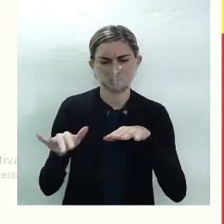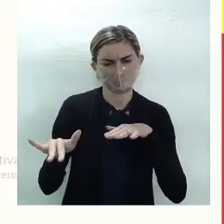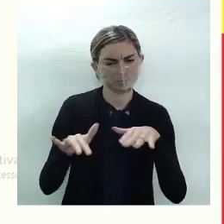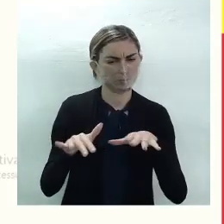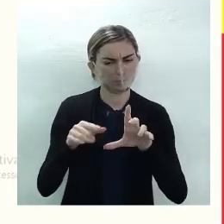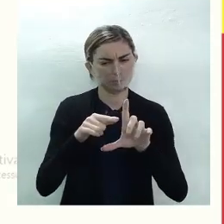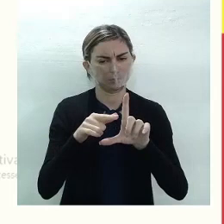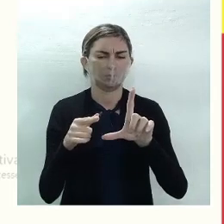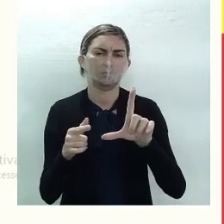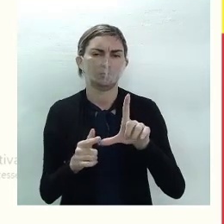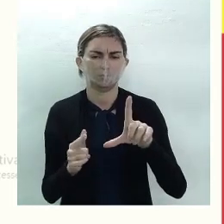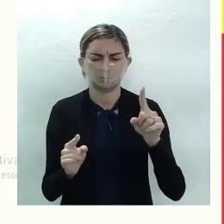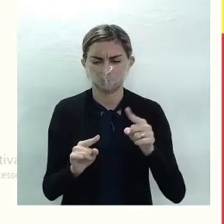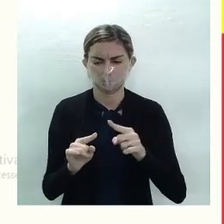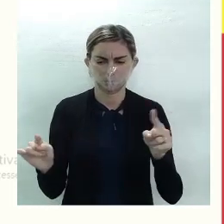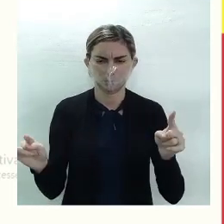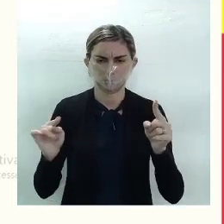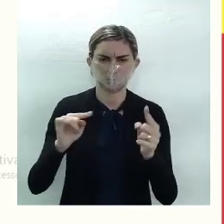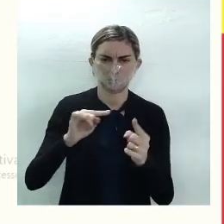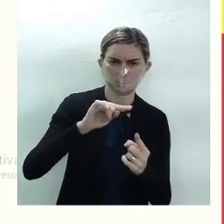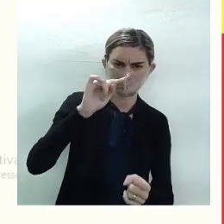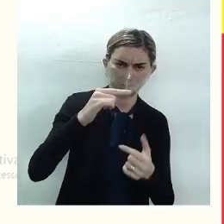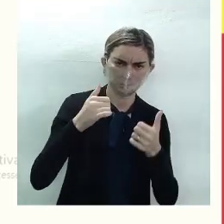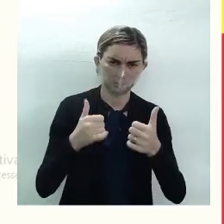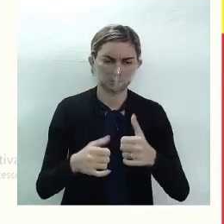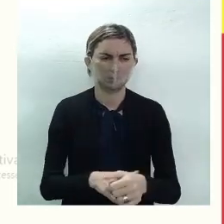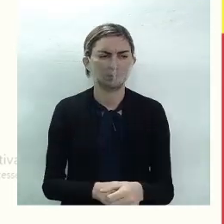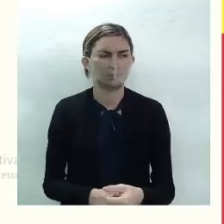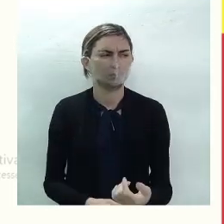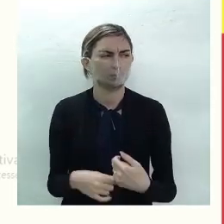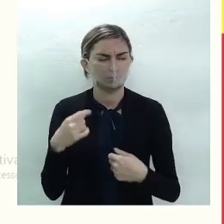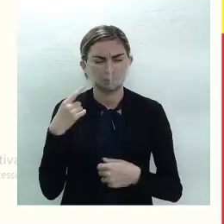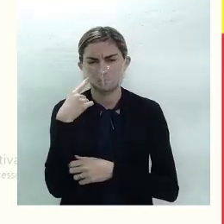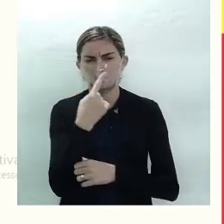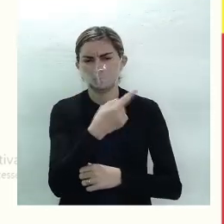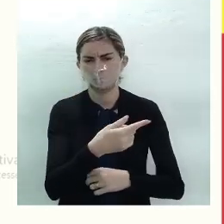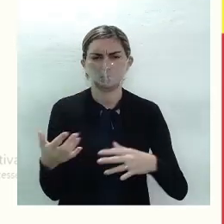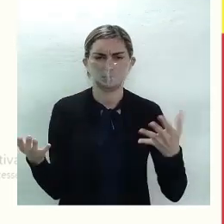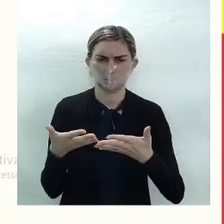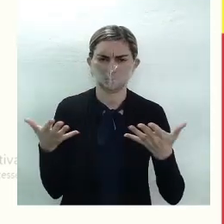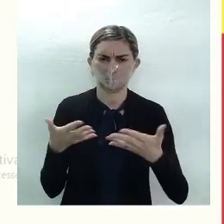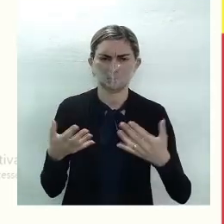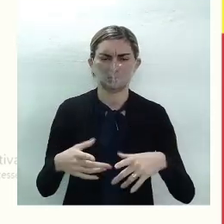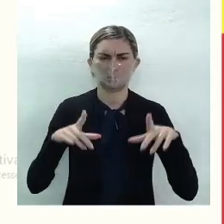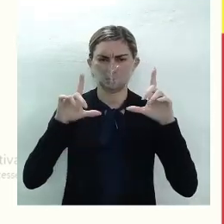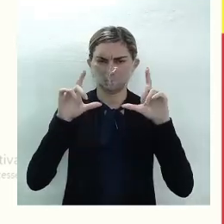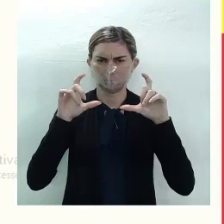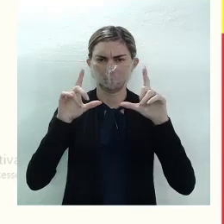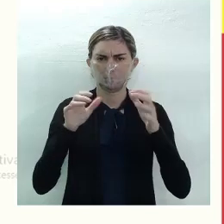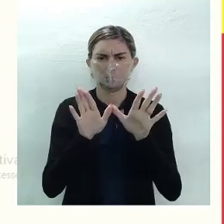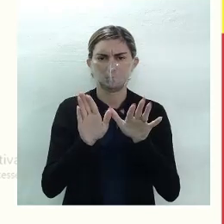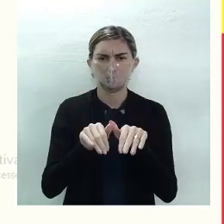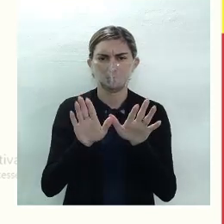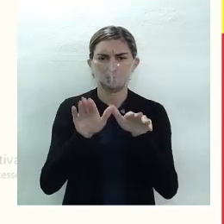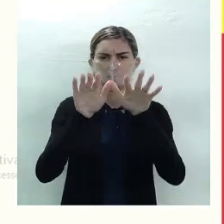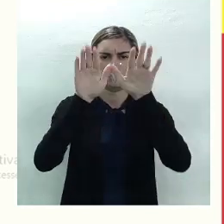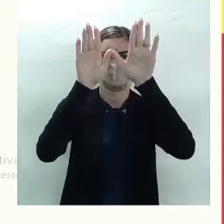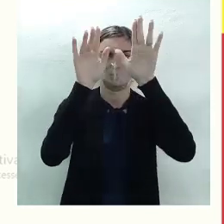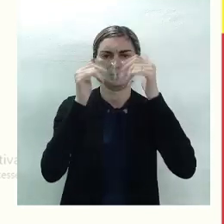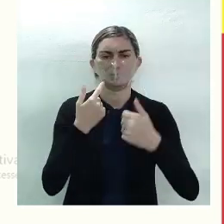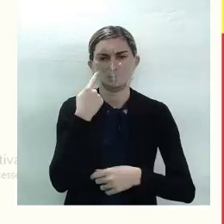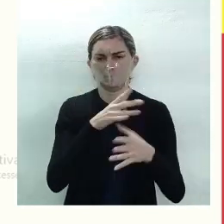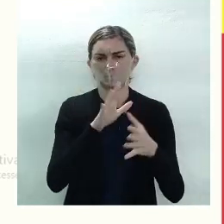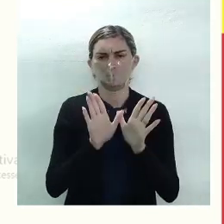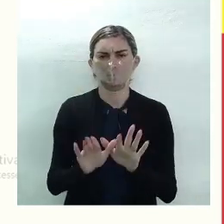movimento de translação que fez. Beleza? Então, ó, veja agora essa borboleta. Então,